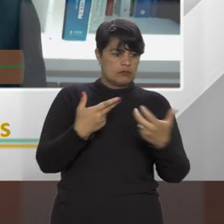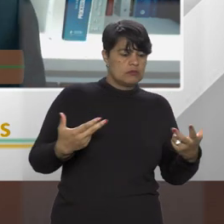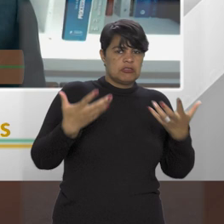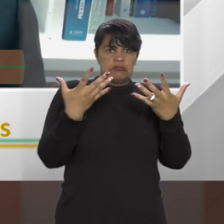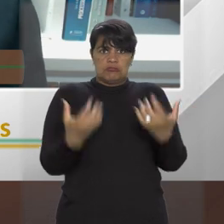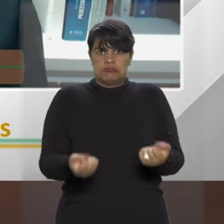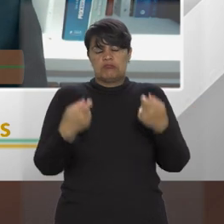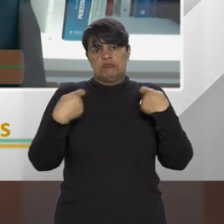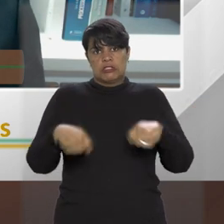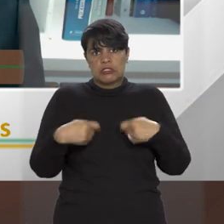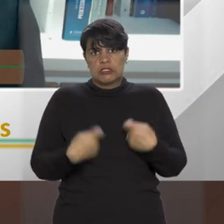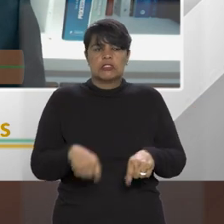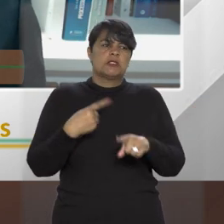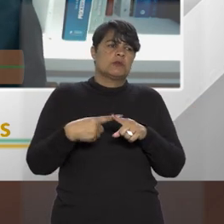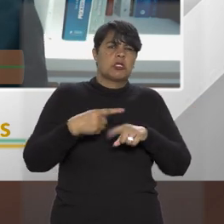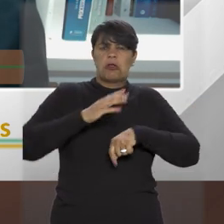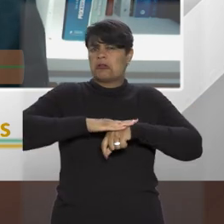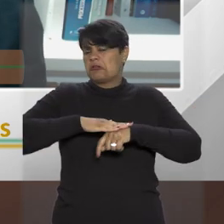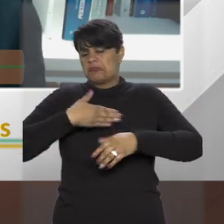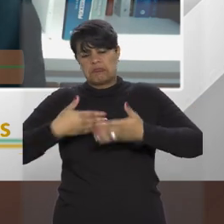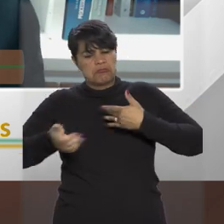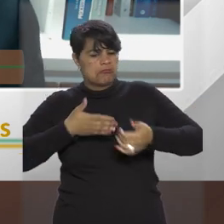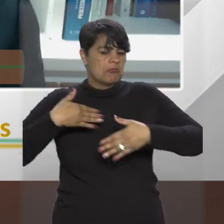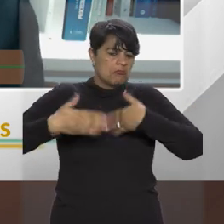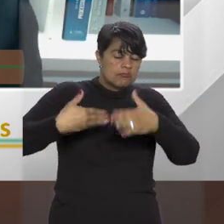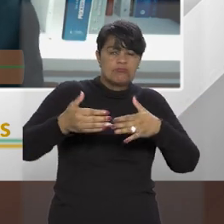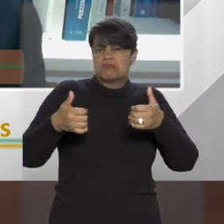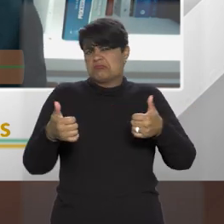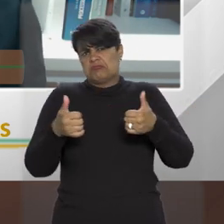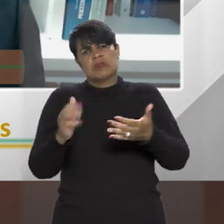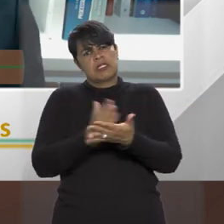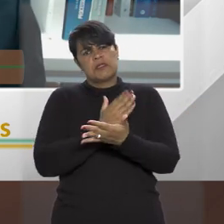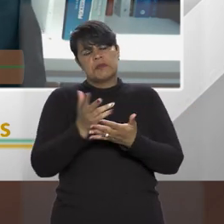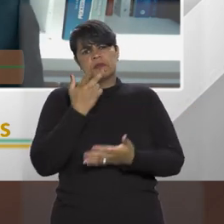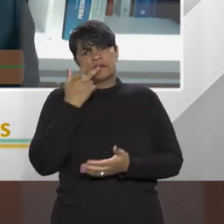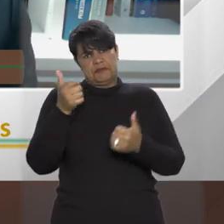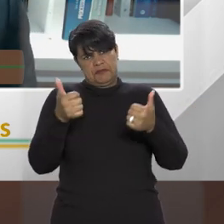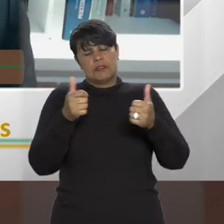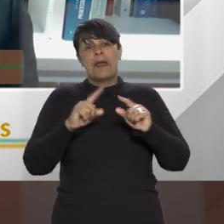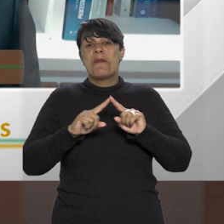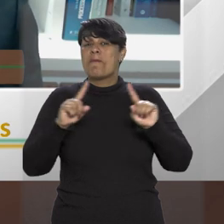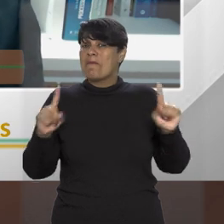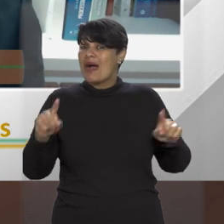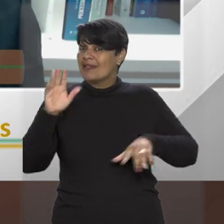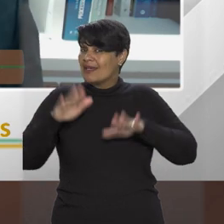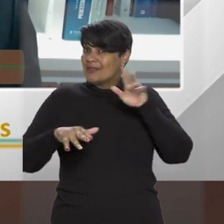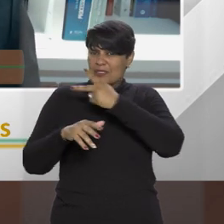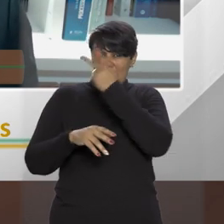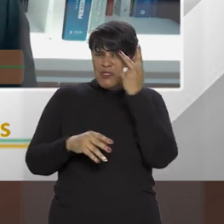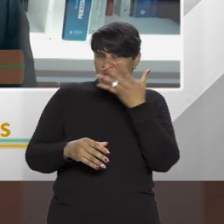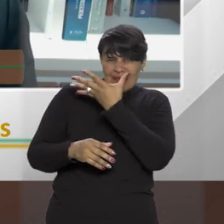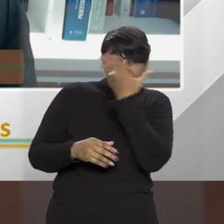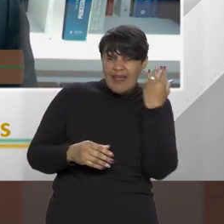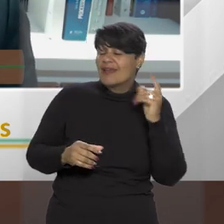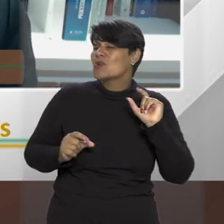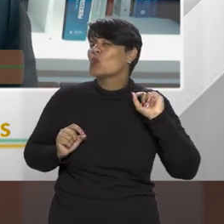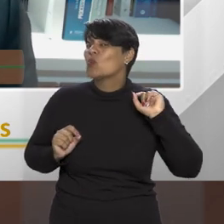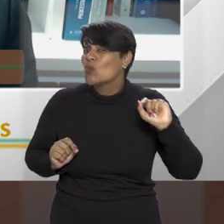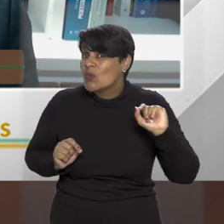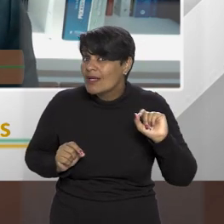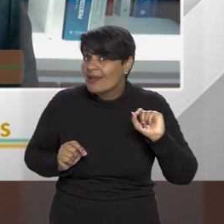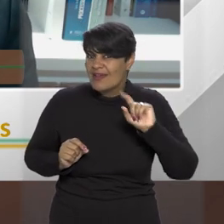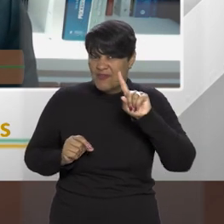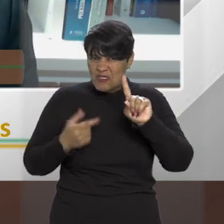parece que as pessoas se esquecem, não sei o que você acha, Fred, de que essa ideia de obrigar alguém à audiência já existia desde 95, pelo menos, lá nos